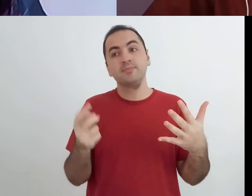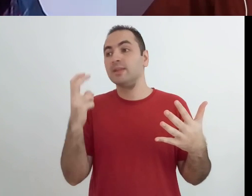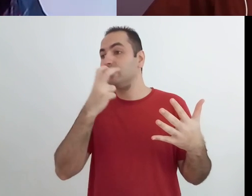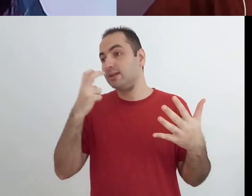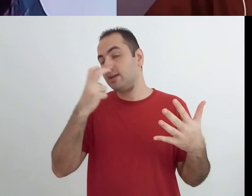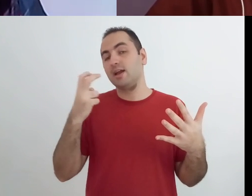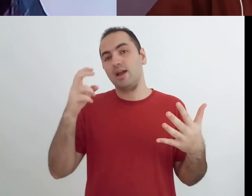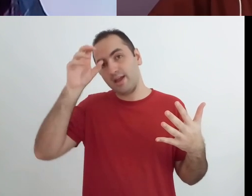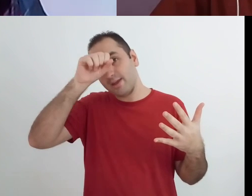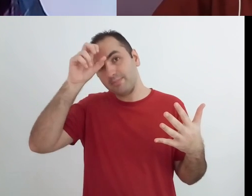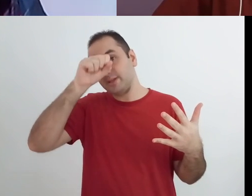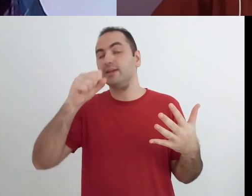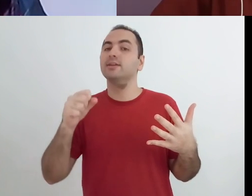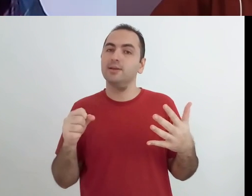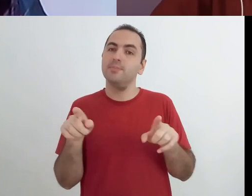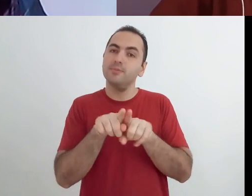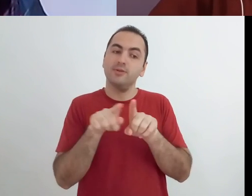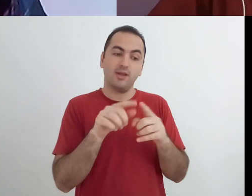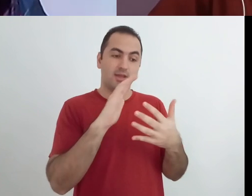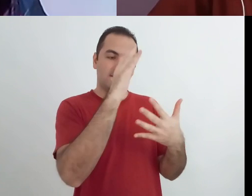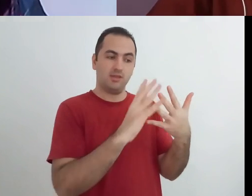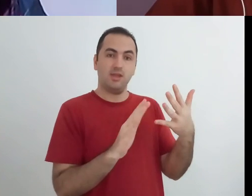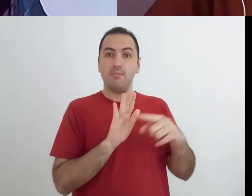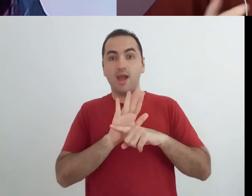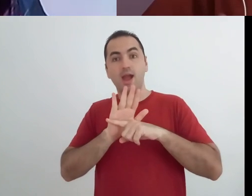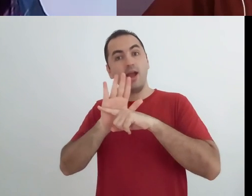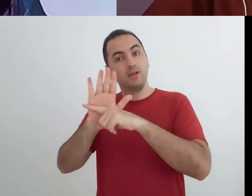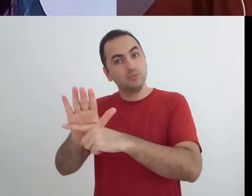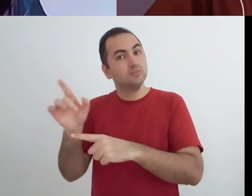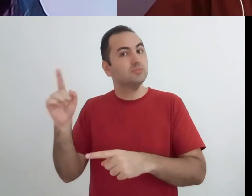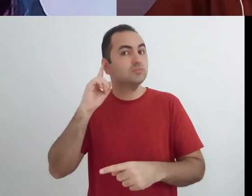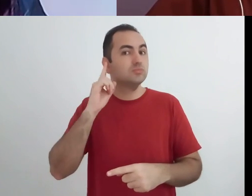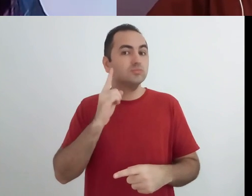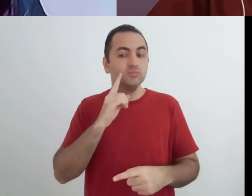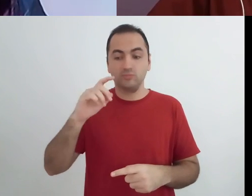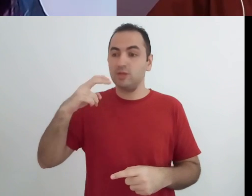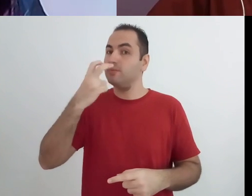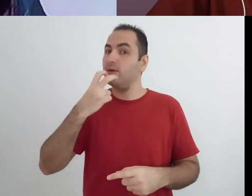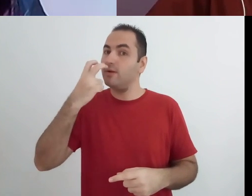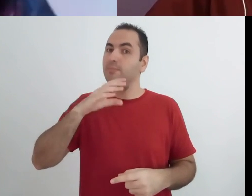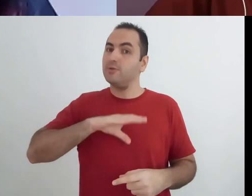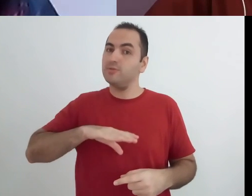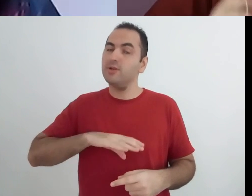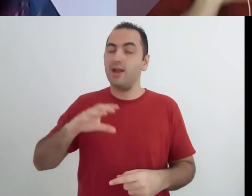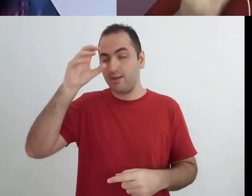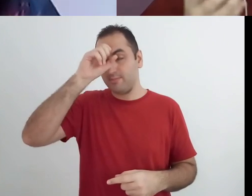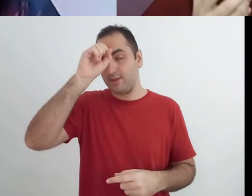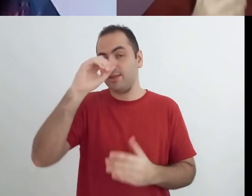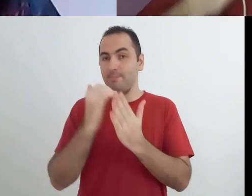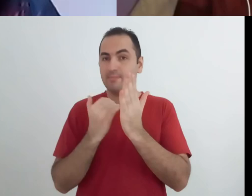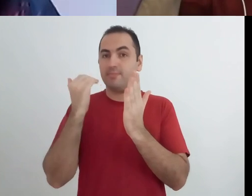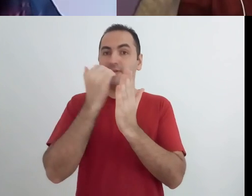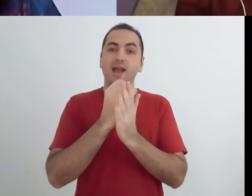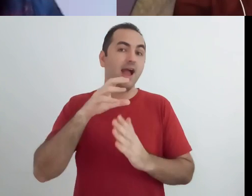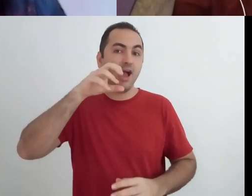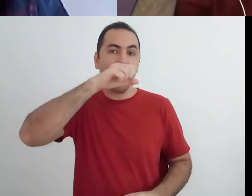Realmente é importante, né, as crianças aprenderem a língua de sinais, também os pais, né? Porque quando a gente aprende um outro idioma, a